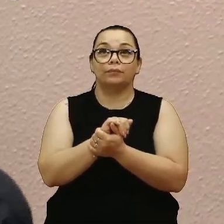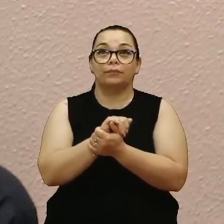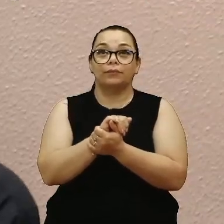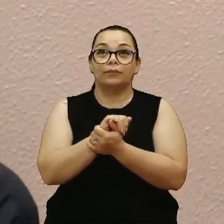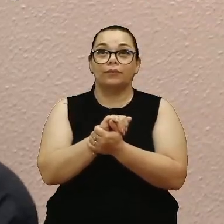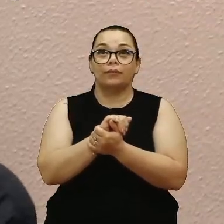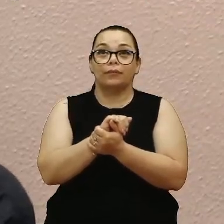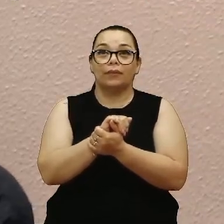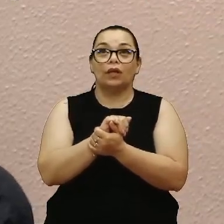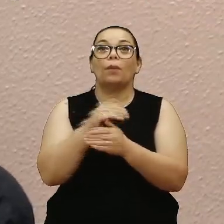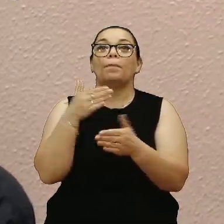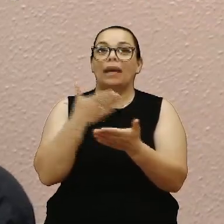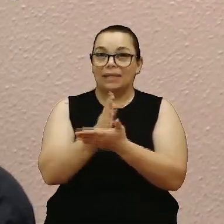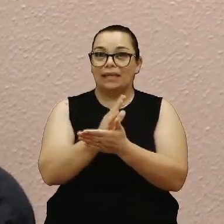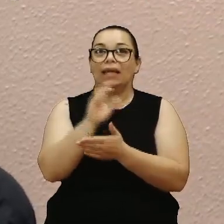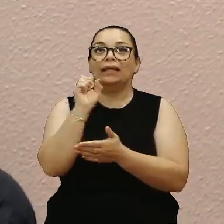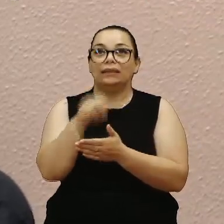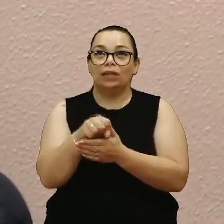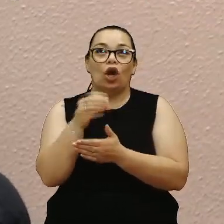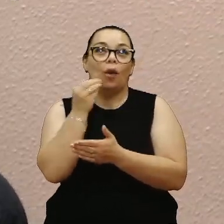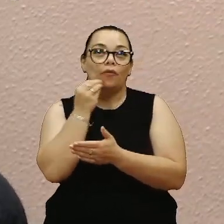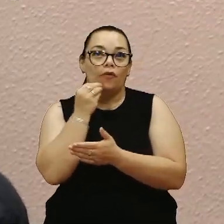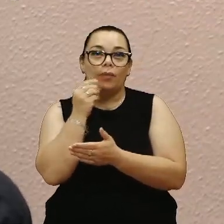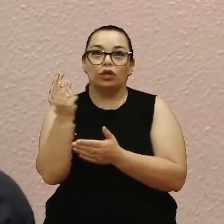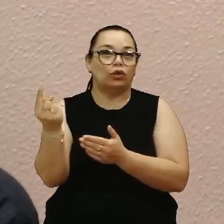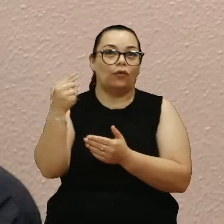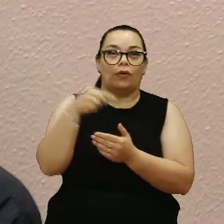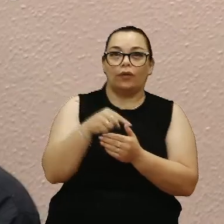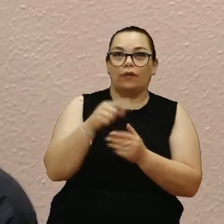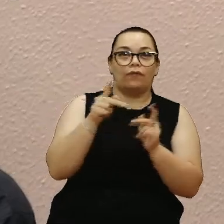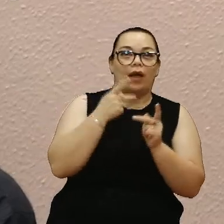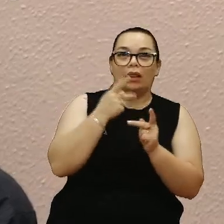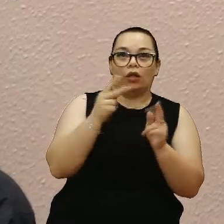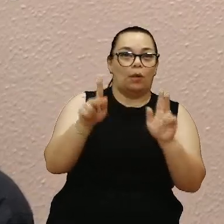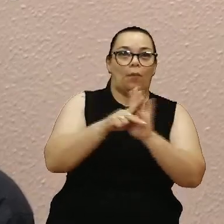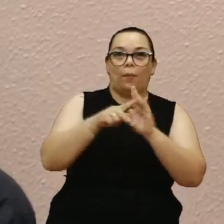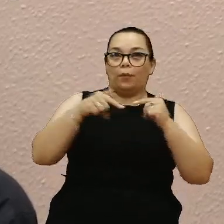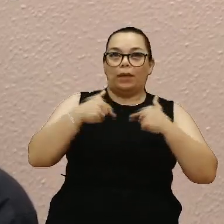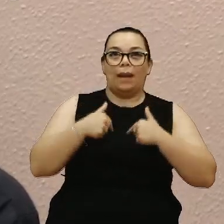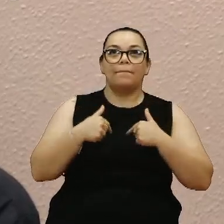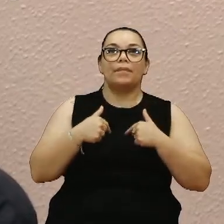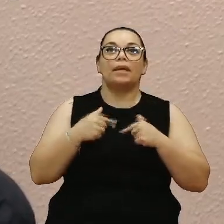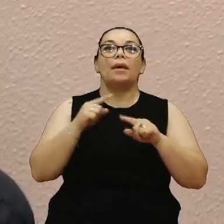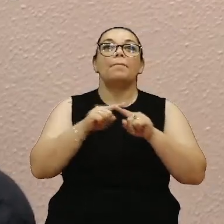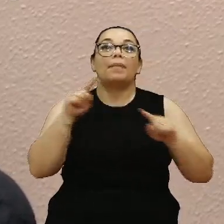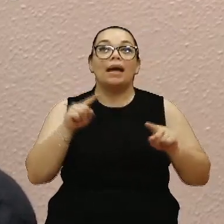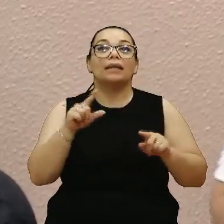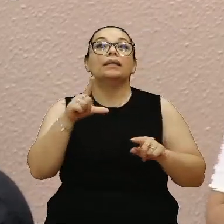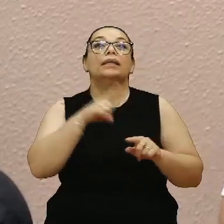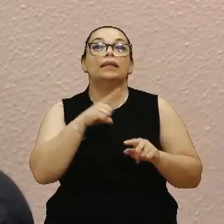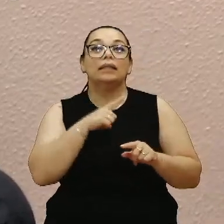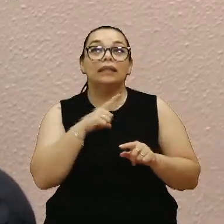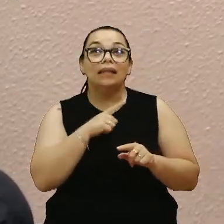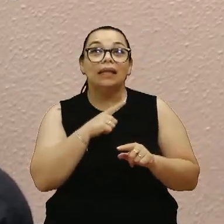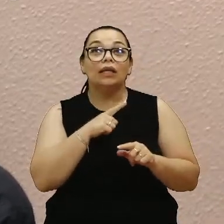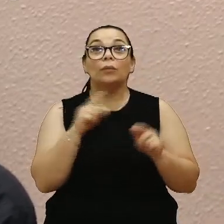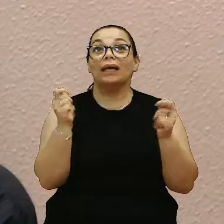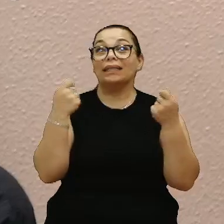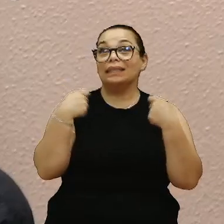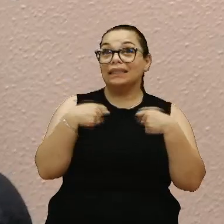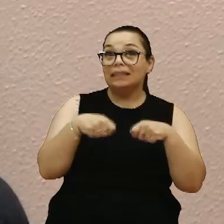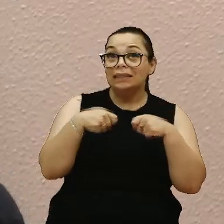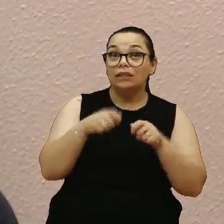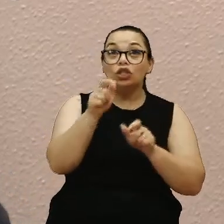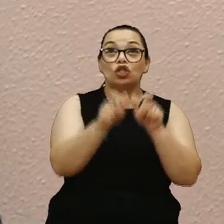lista, inclusive, mas obviamente que não estou aqui advogando em casa própria. É uma questão de que há, né, uma necessidade